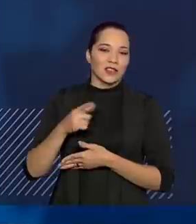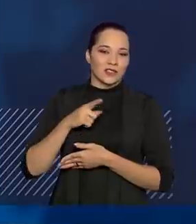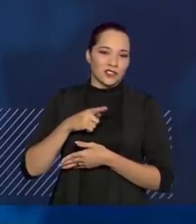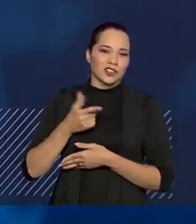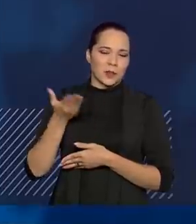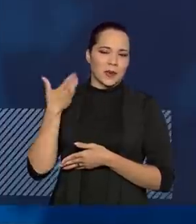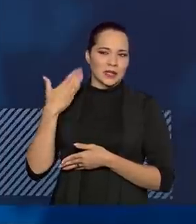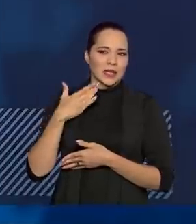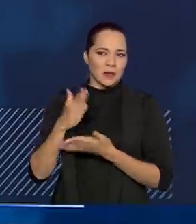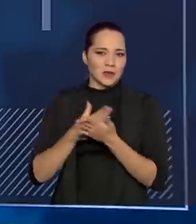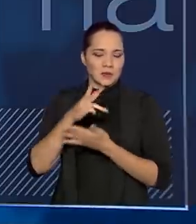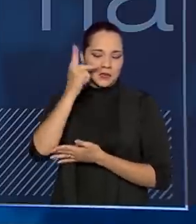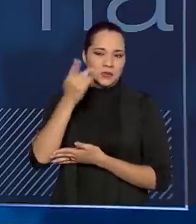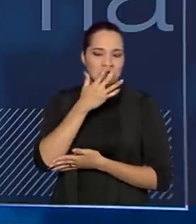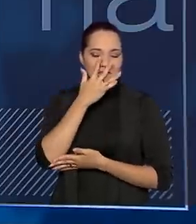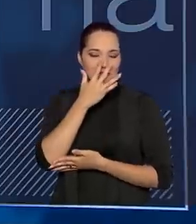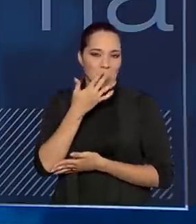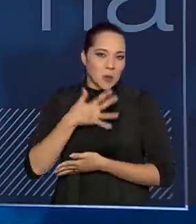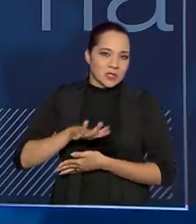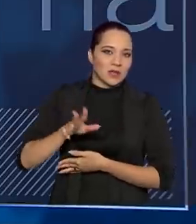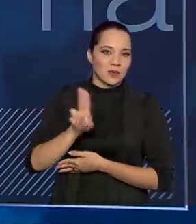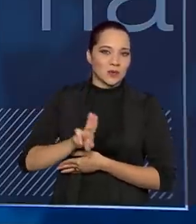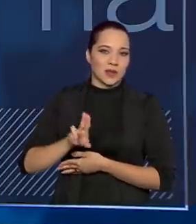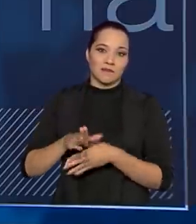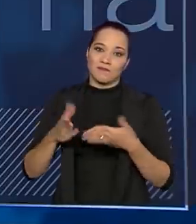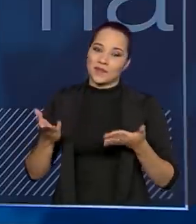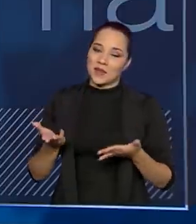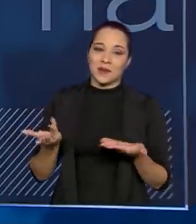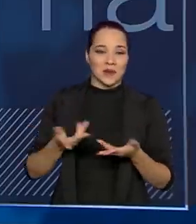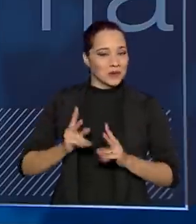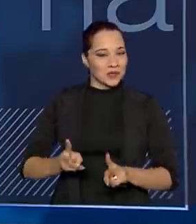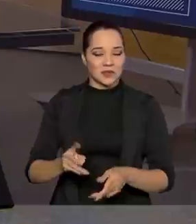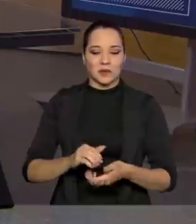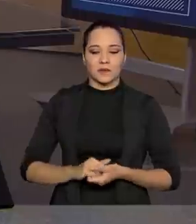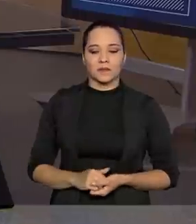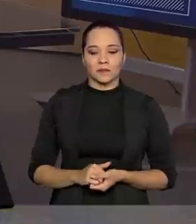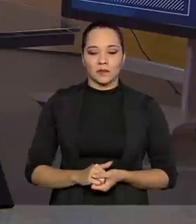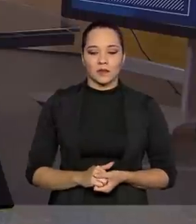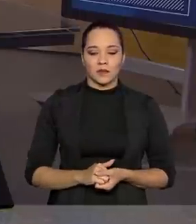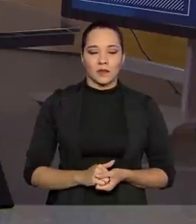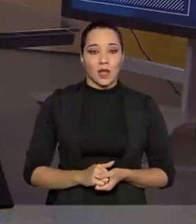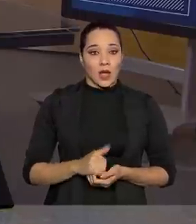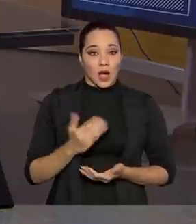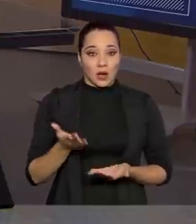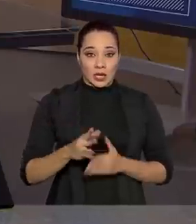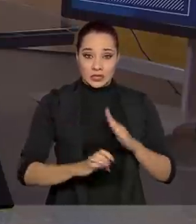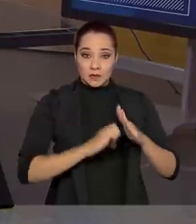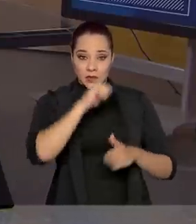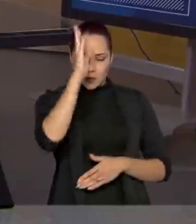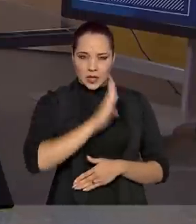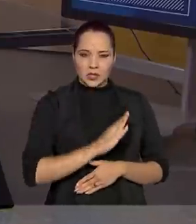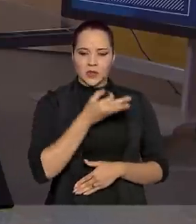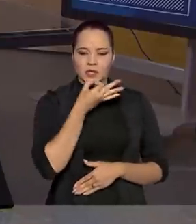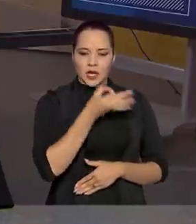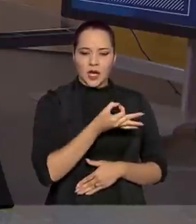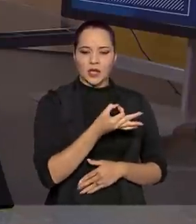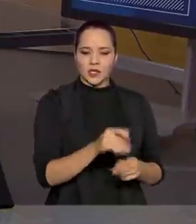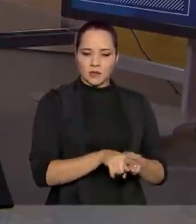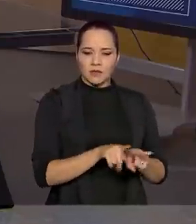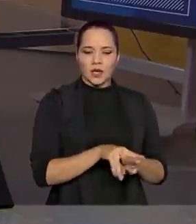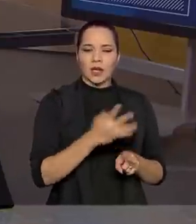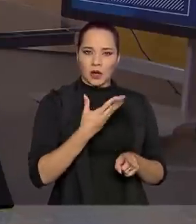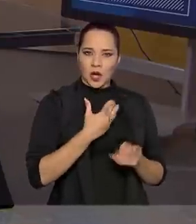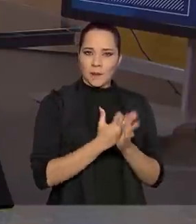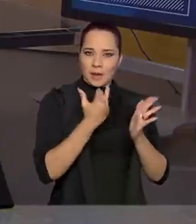de algumas pessoas. Então, é um caminho sem volta. Eu acredito. Mas os fornecedores, os distribuidores no Brasil, você considera também que estão